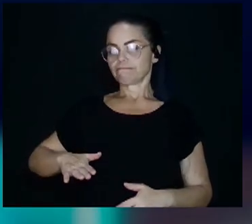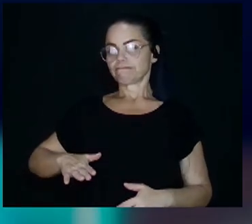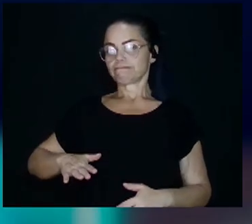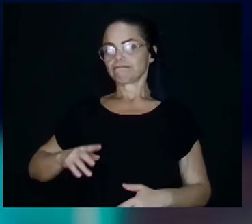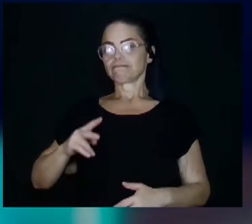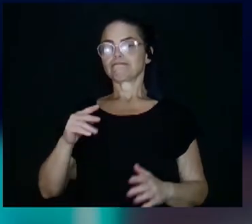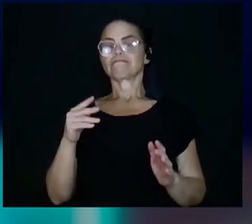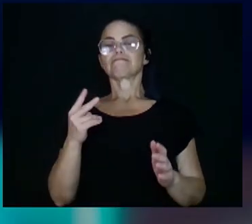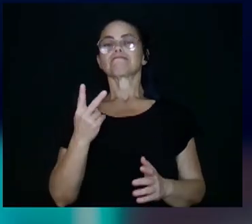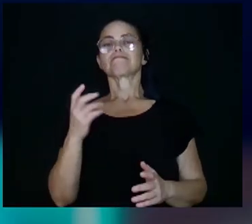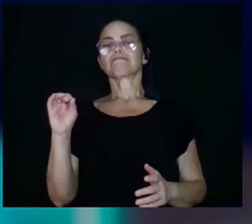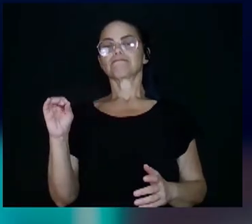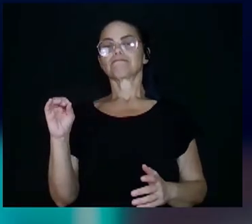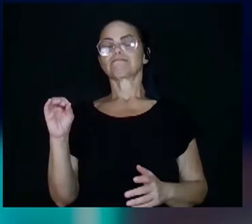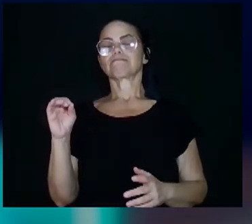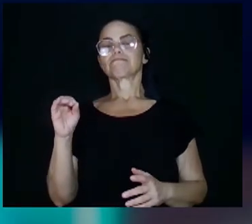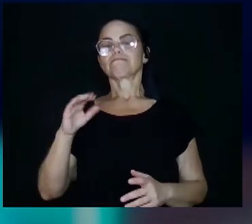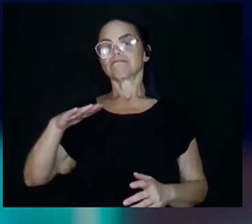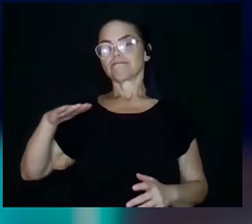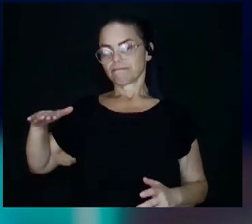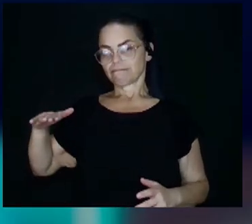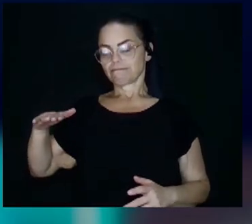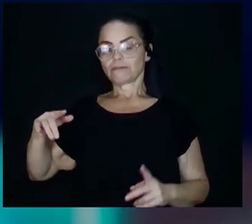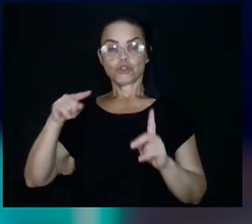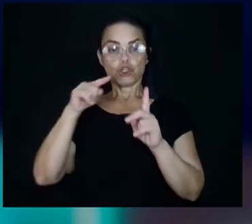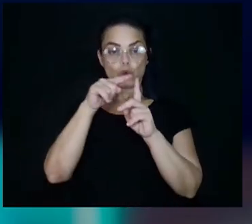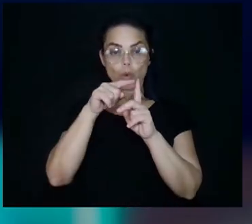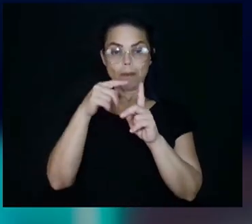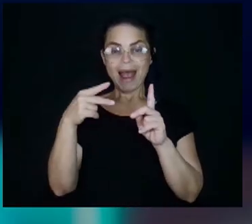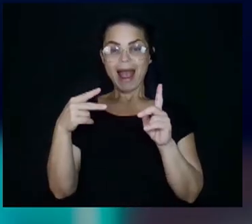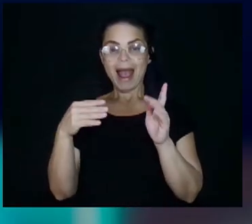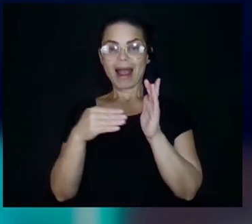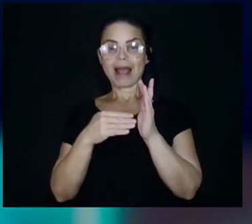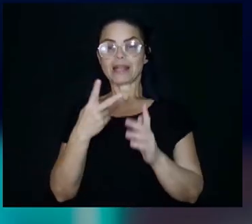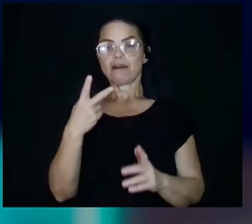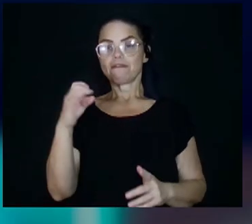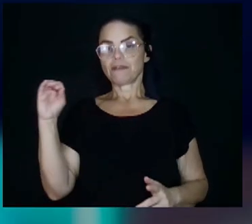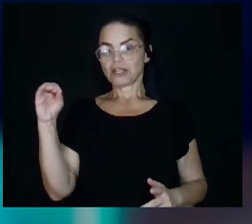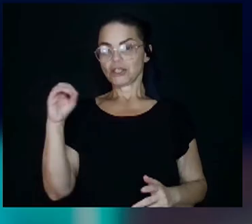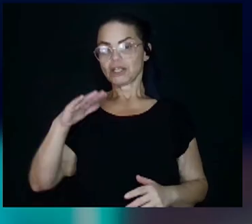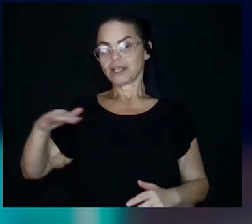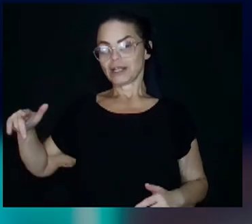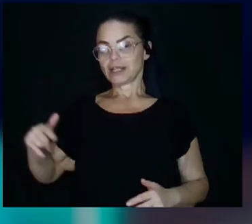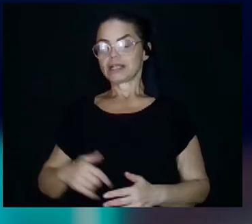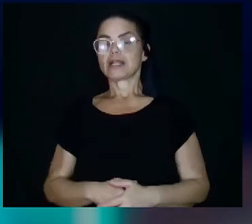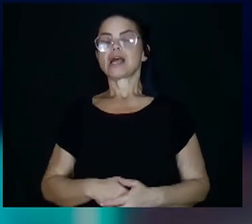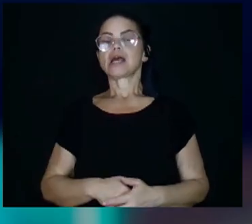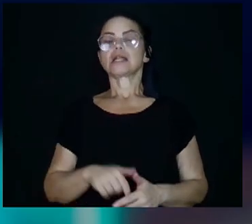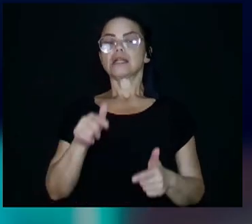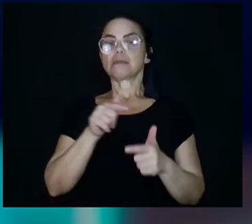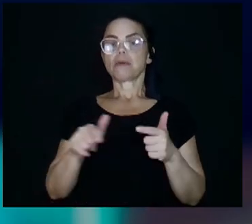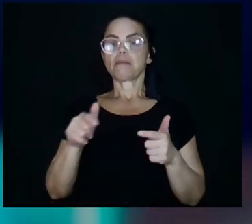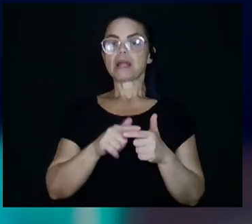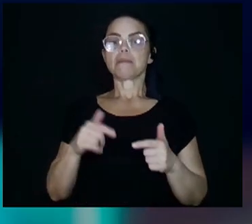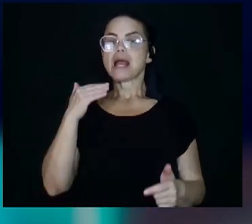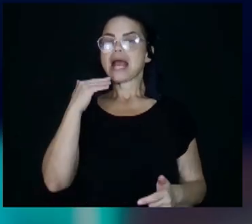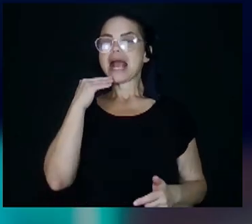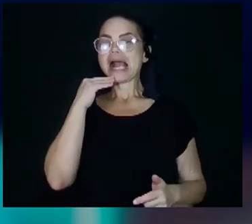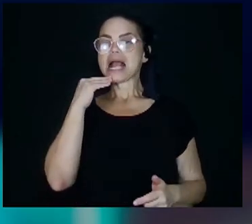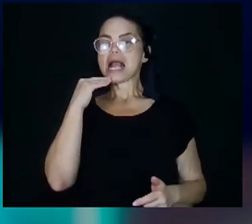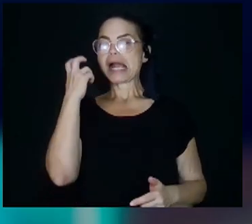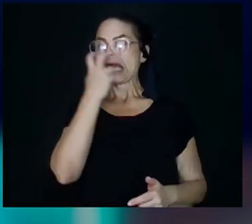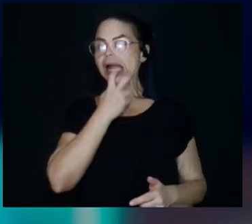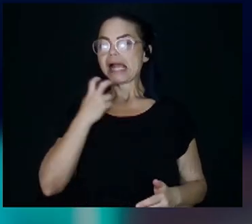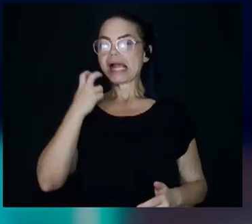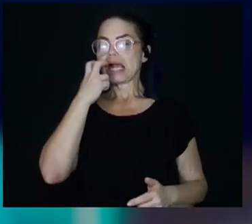gente sabe atualmente é que a gente tem 5% de pré-escolares que gaguejam. E uma coisa importante